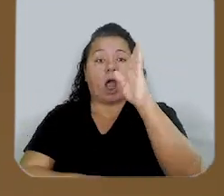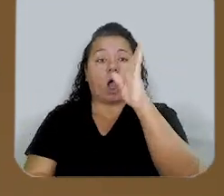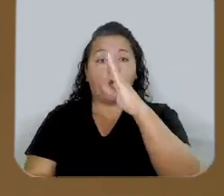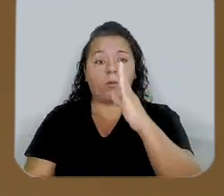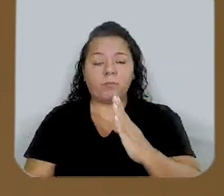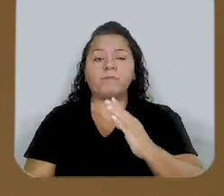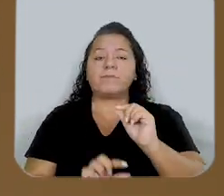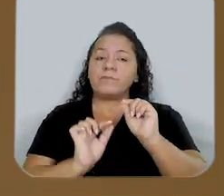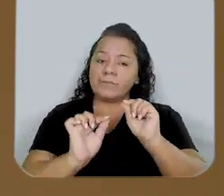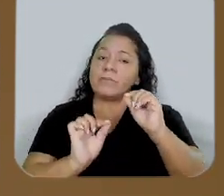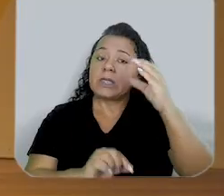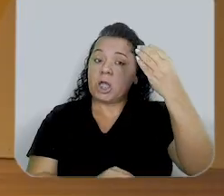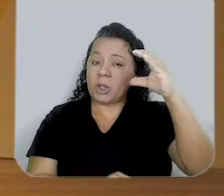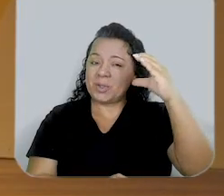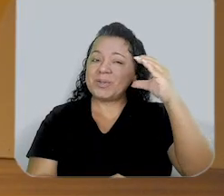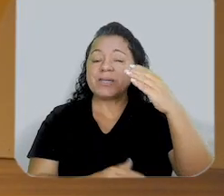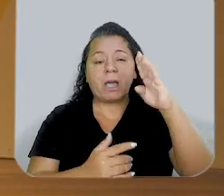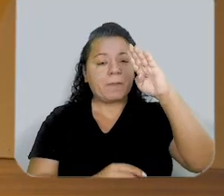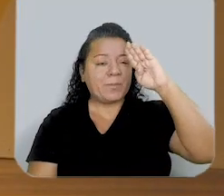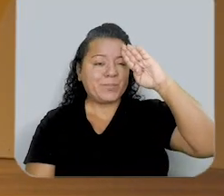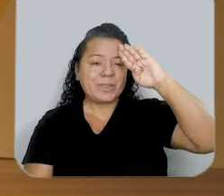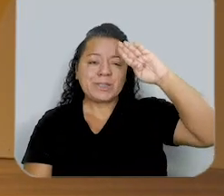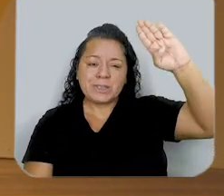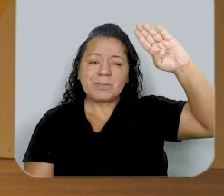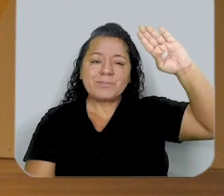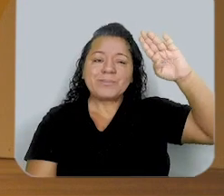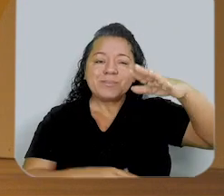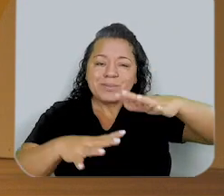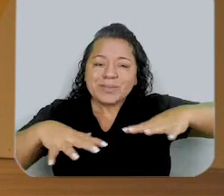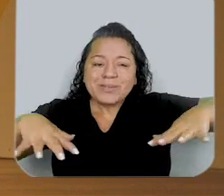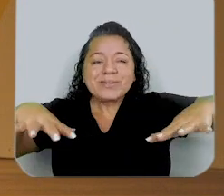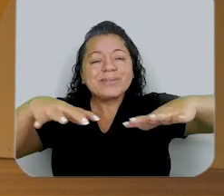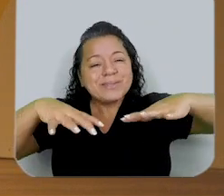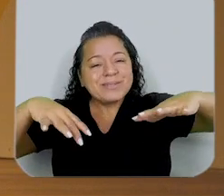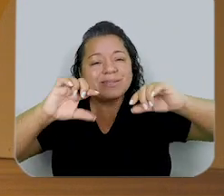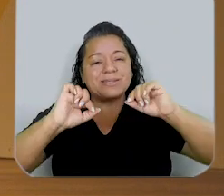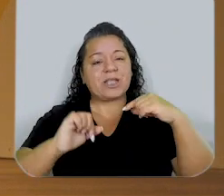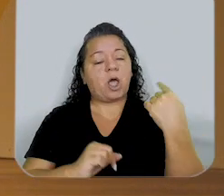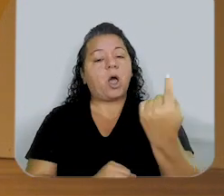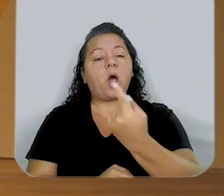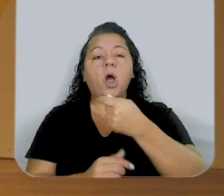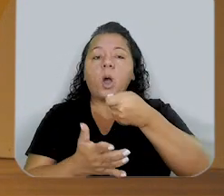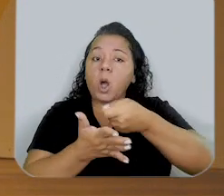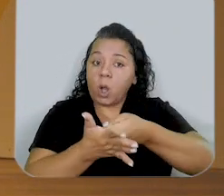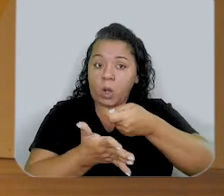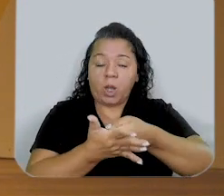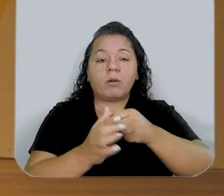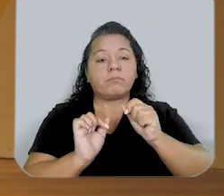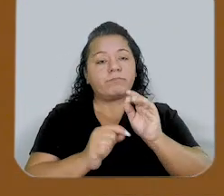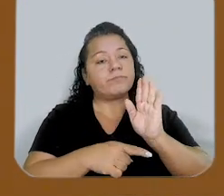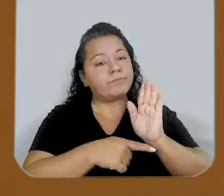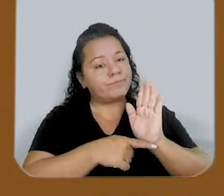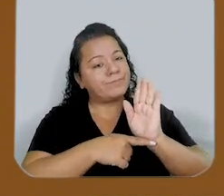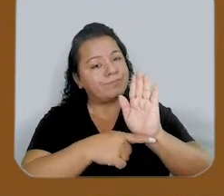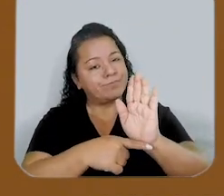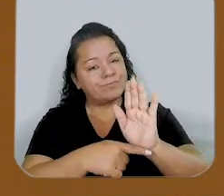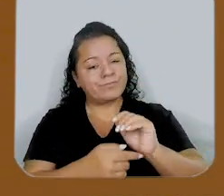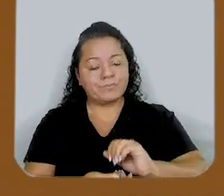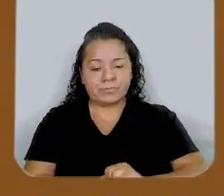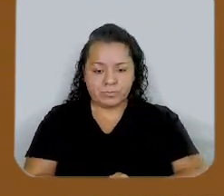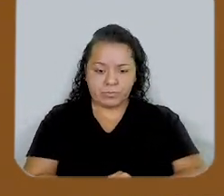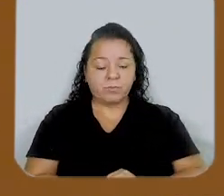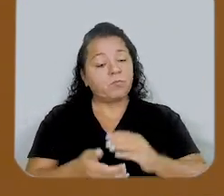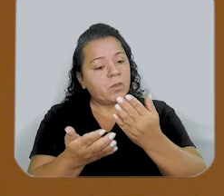Inclusive como ciência, né? Principalmente, que é a nossa área, onde a gente tenta dar alguma contribuição. Gustavo, você como